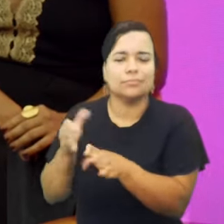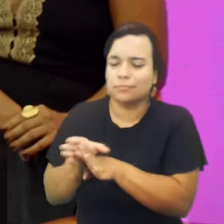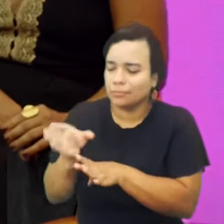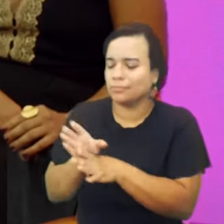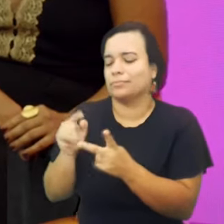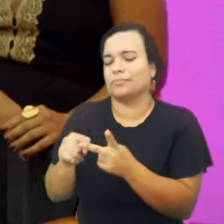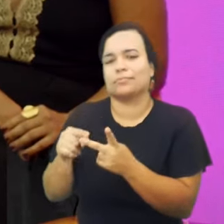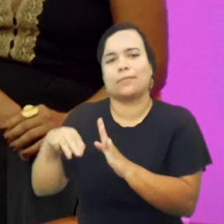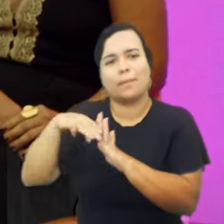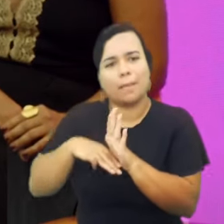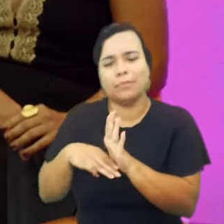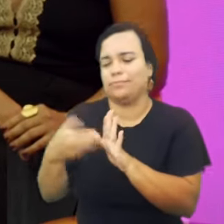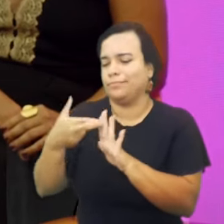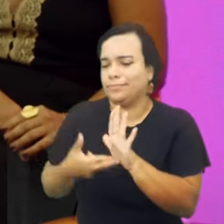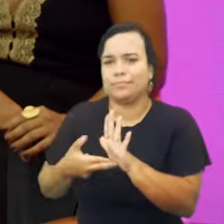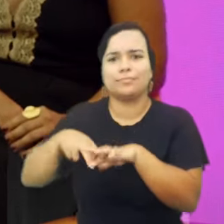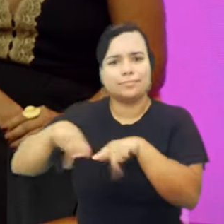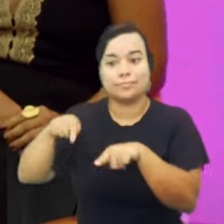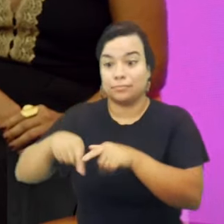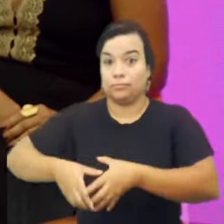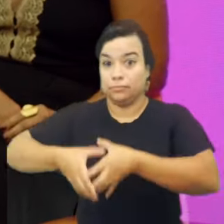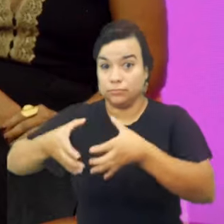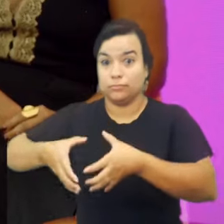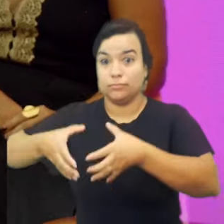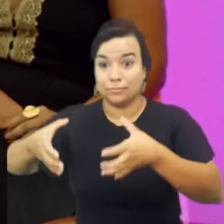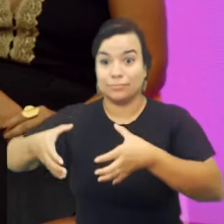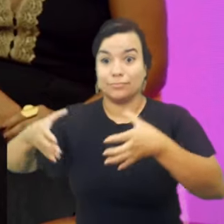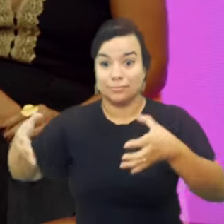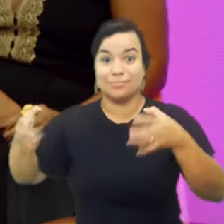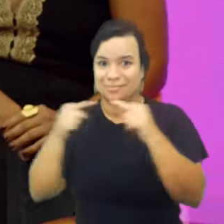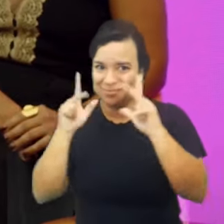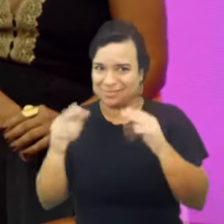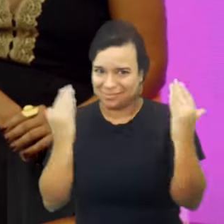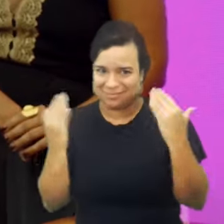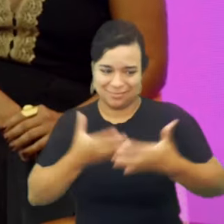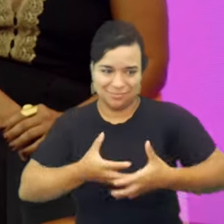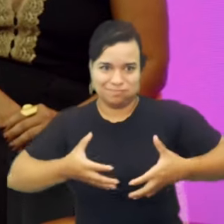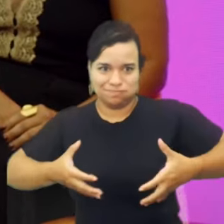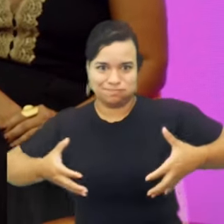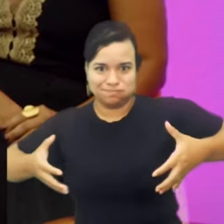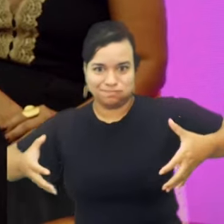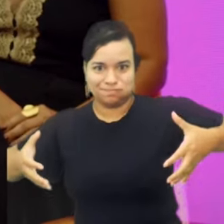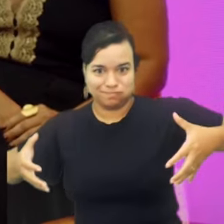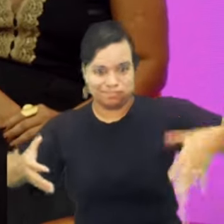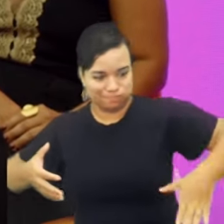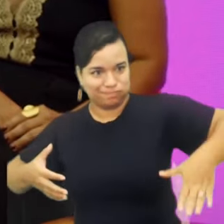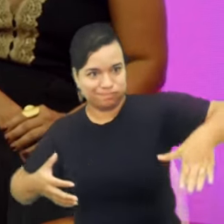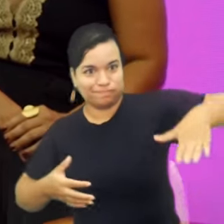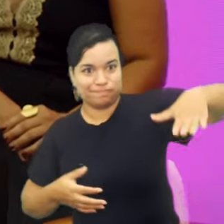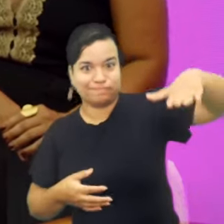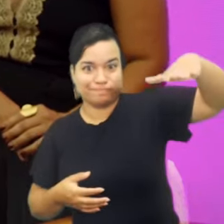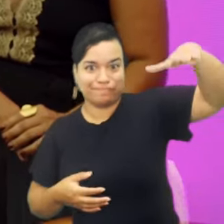orientação, de diretrizes. E aí ele vai crescendo, e ele vai ficando vitaminado, e você vai vendendo, e vai tendo capital de giro, e vai